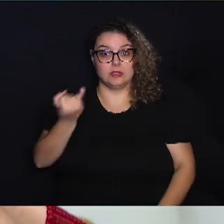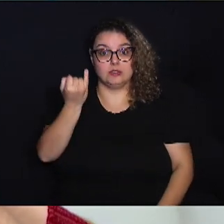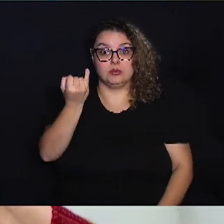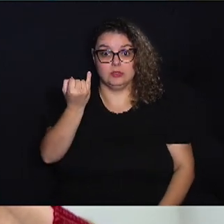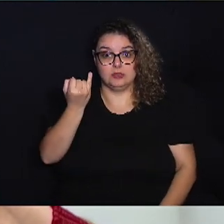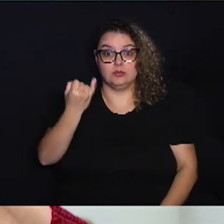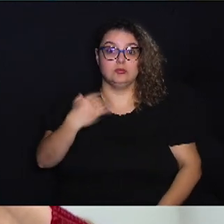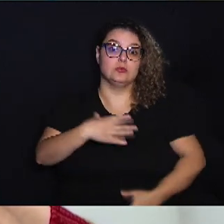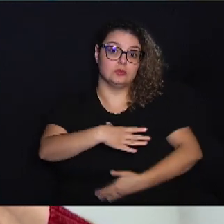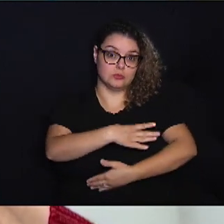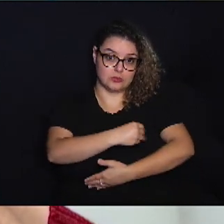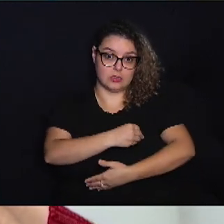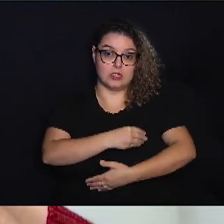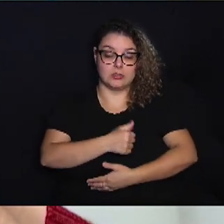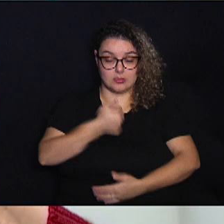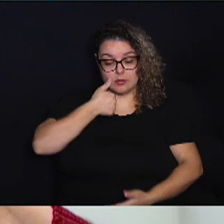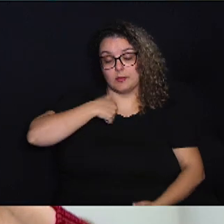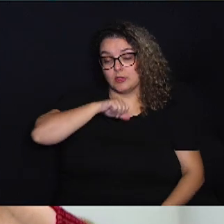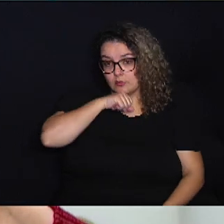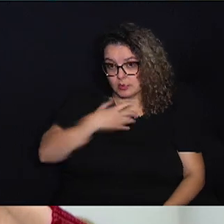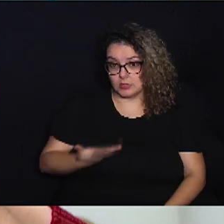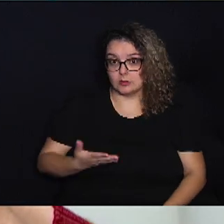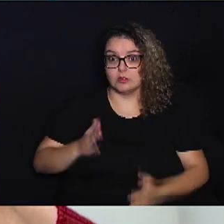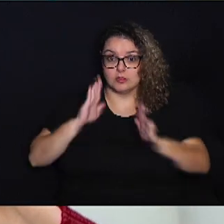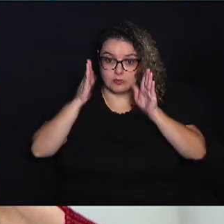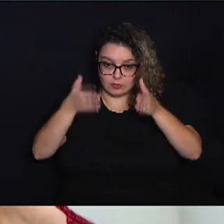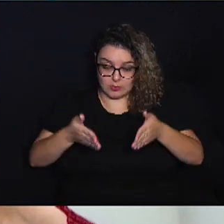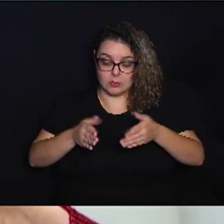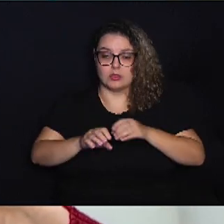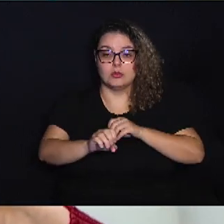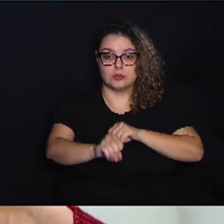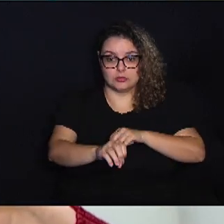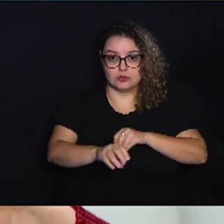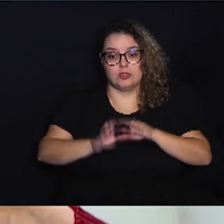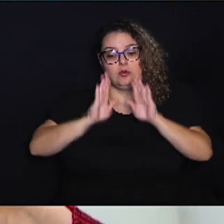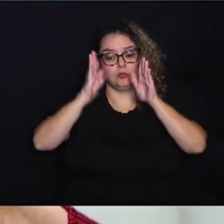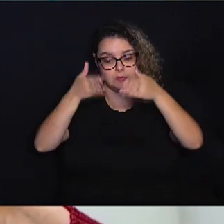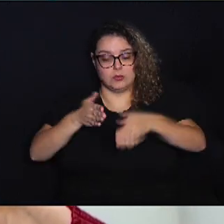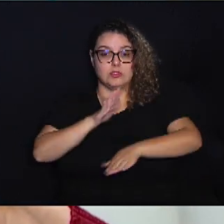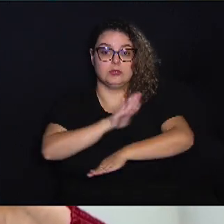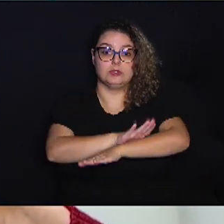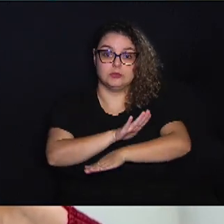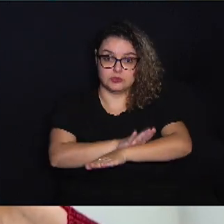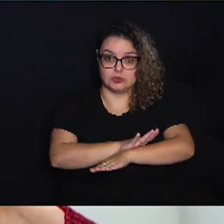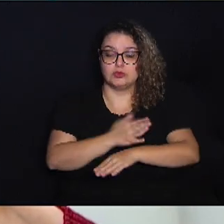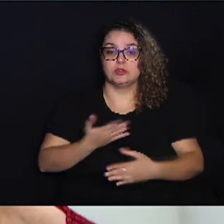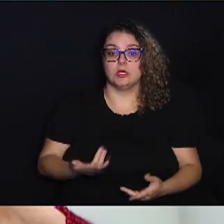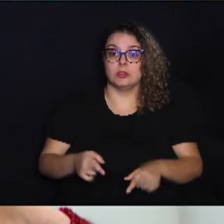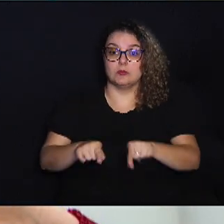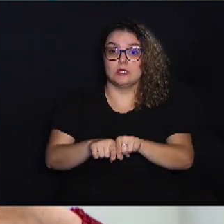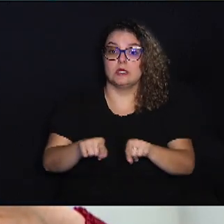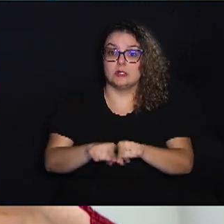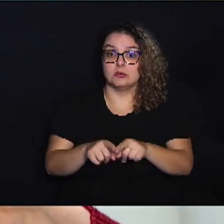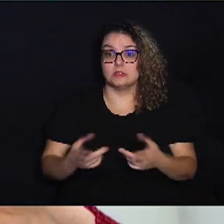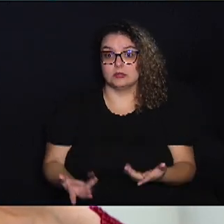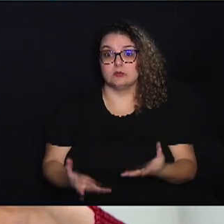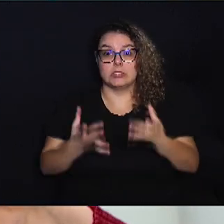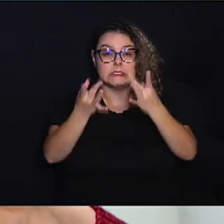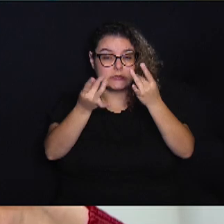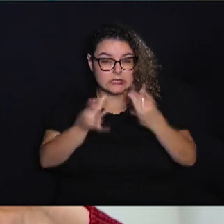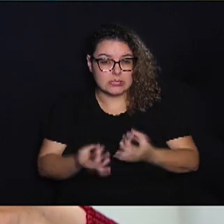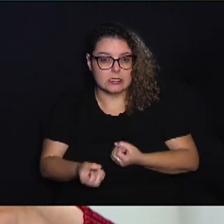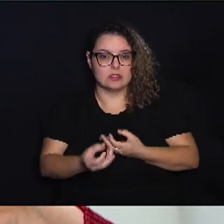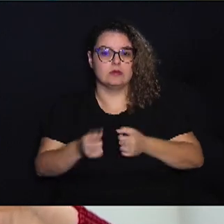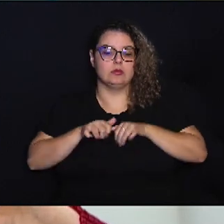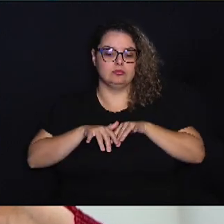importância do aleitamento materno. Então, vai ter um enfoque educativo, um enfoque assistencial, para buscar difundir as informações